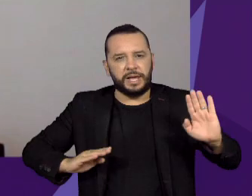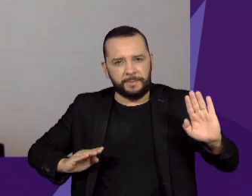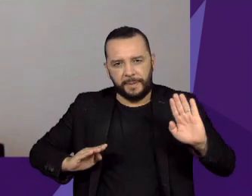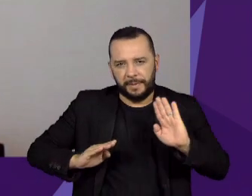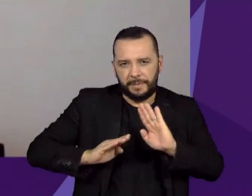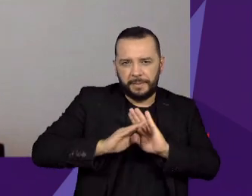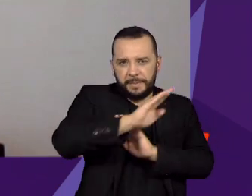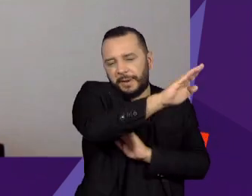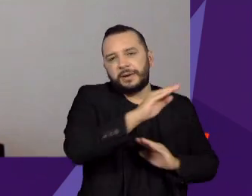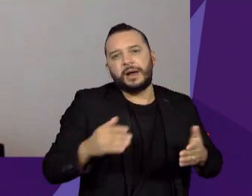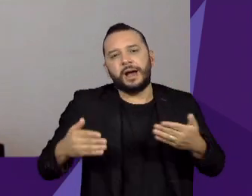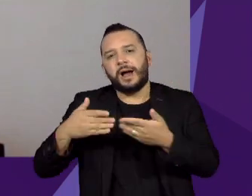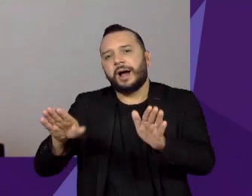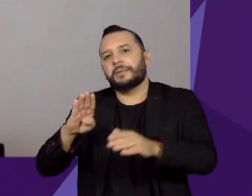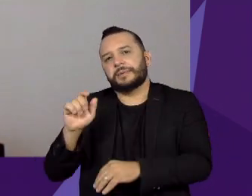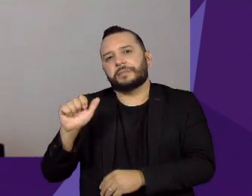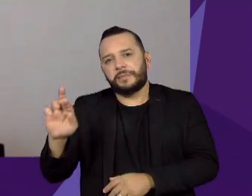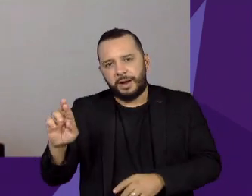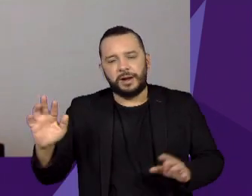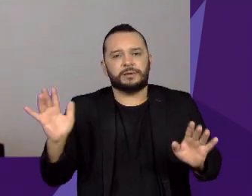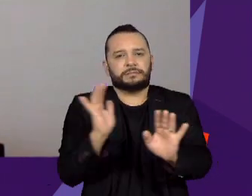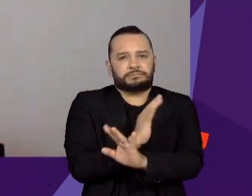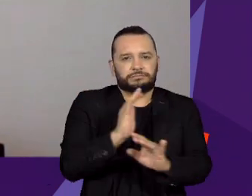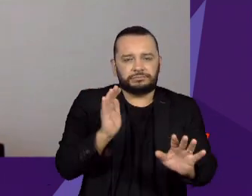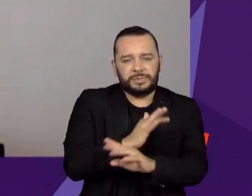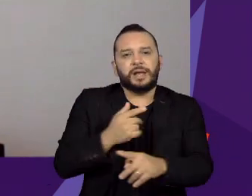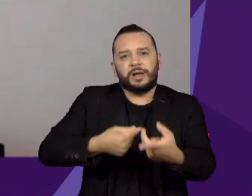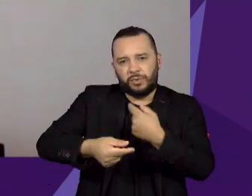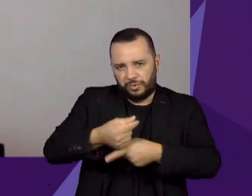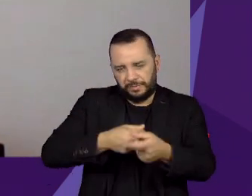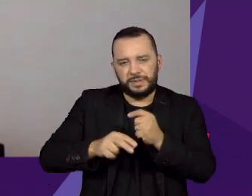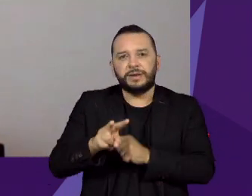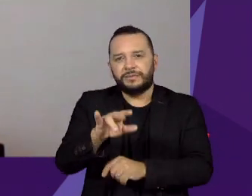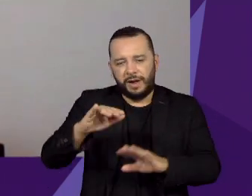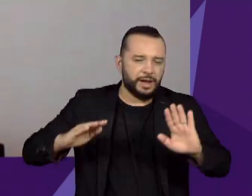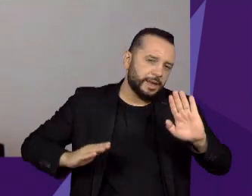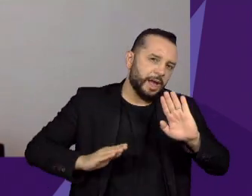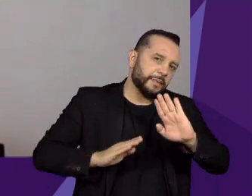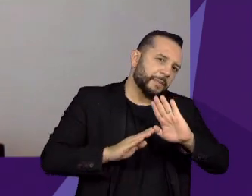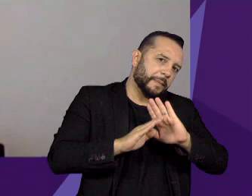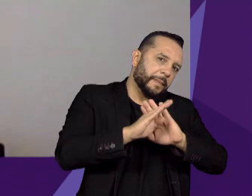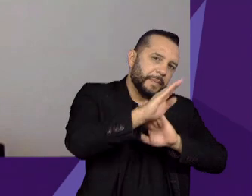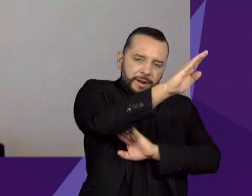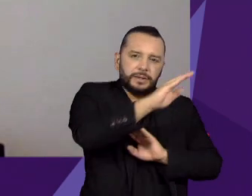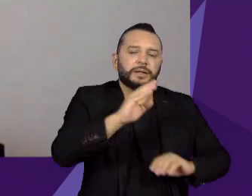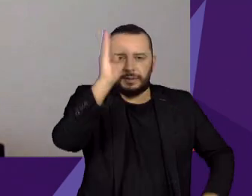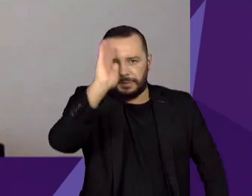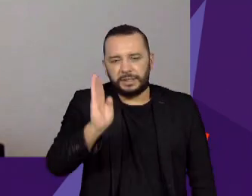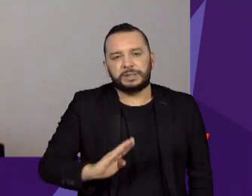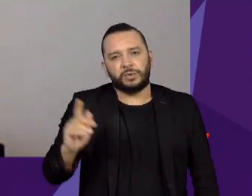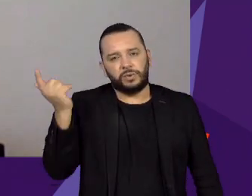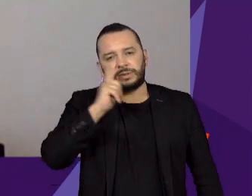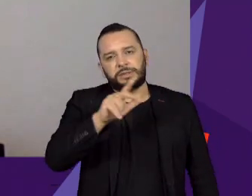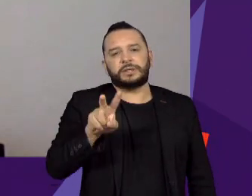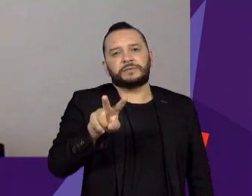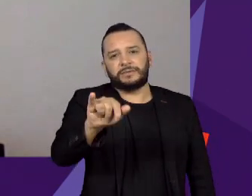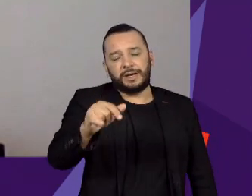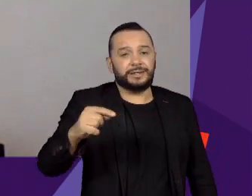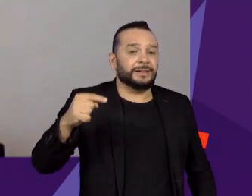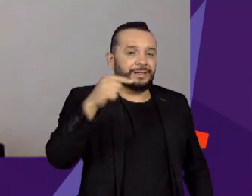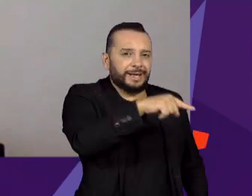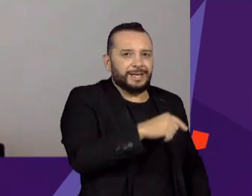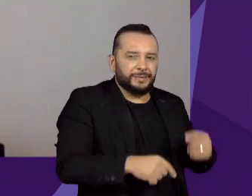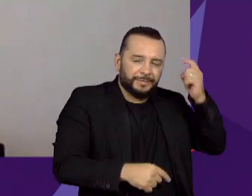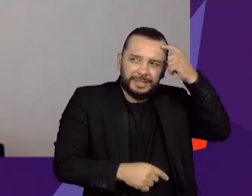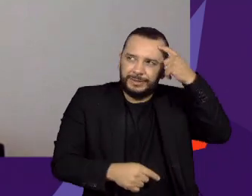bar, abre o direito de ir e vir, retoma a própria atividade das cidades, o Brasil vai ter crescimento econômico, e ele se colocou